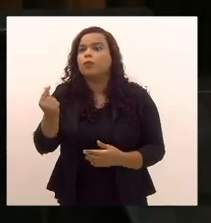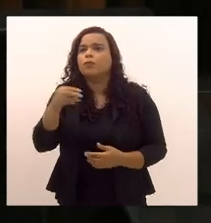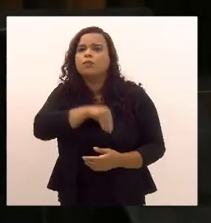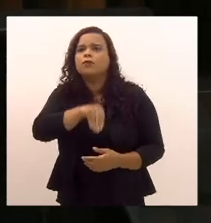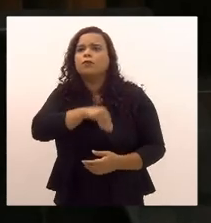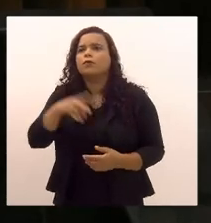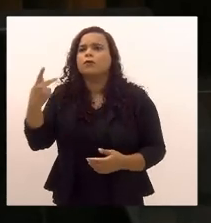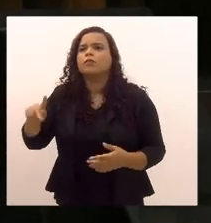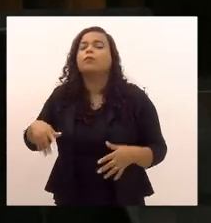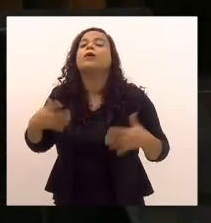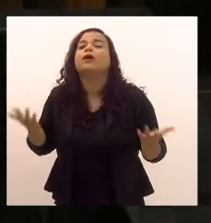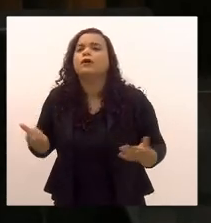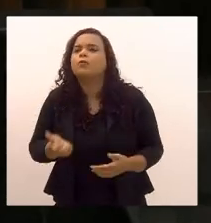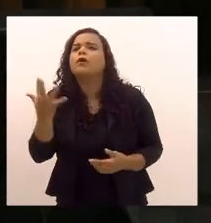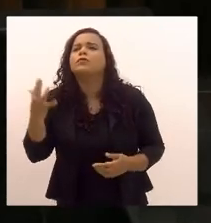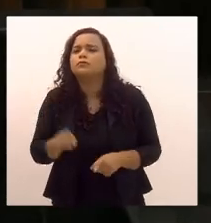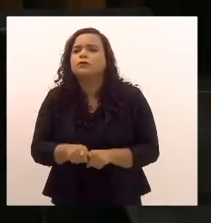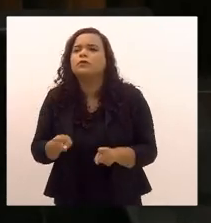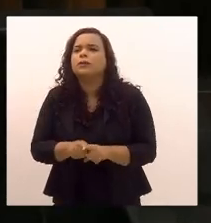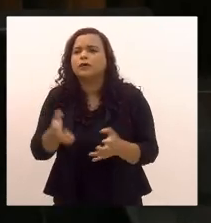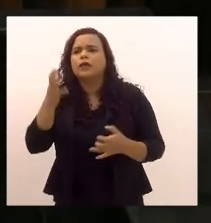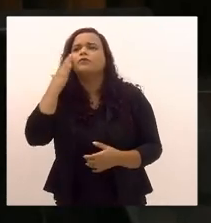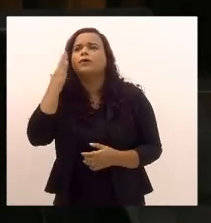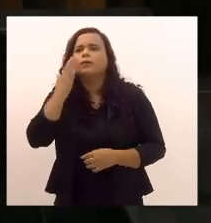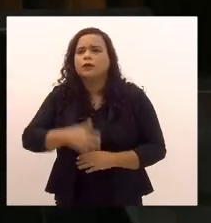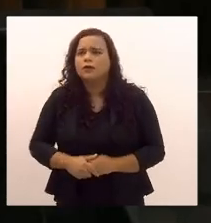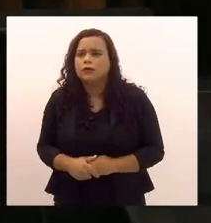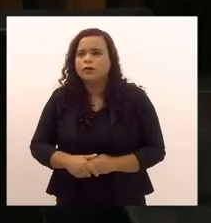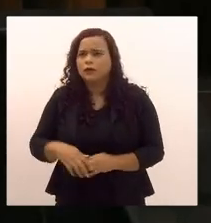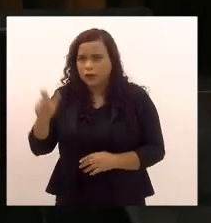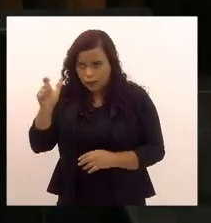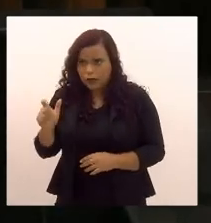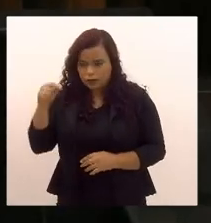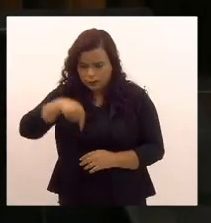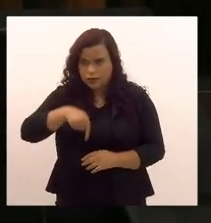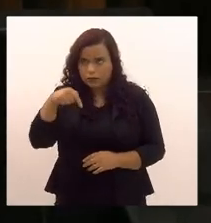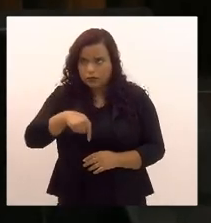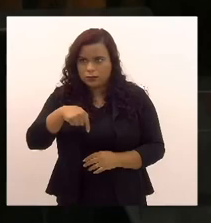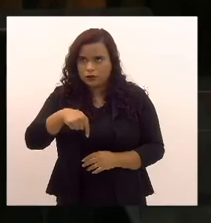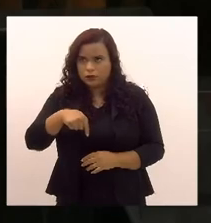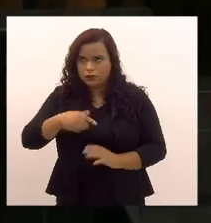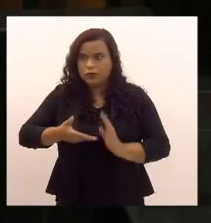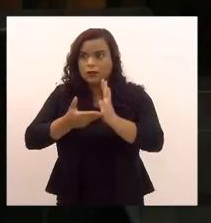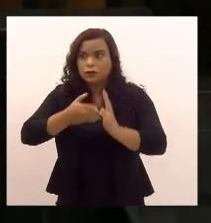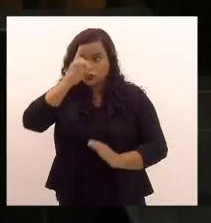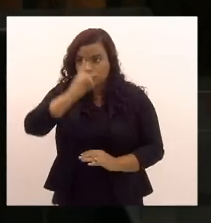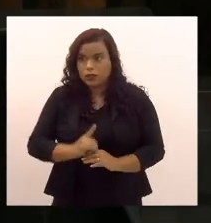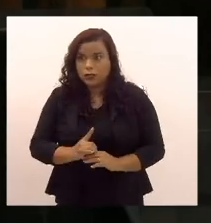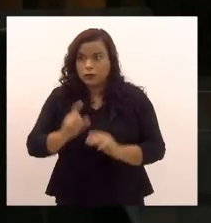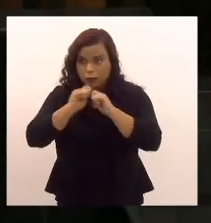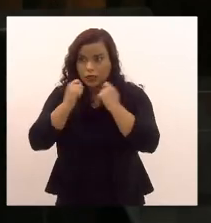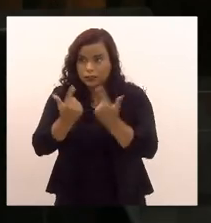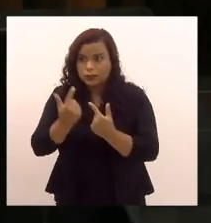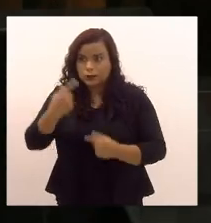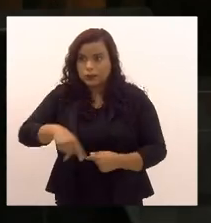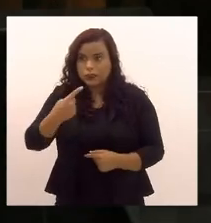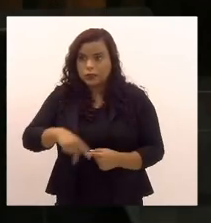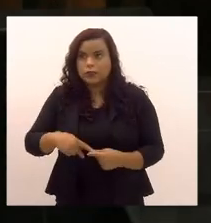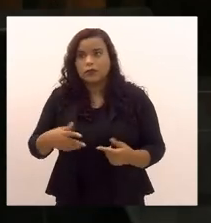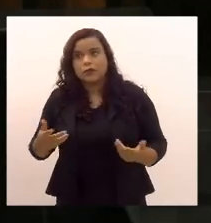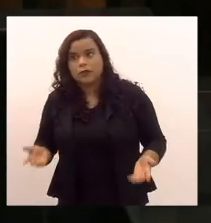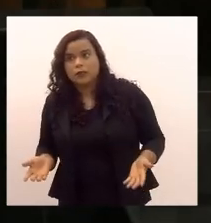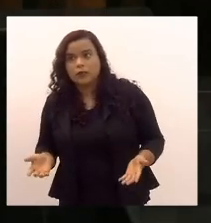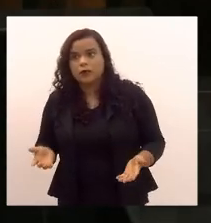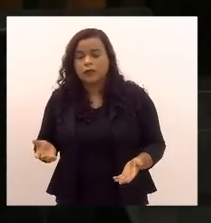ganha e eu quero saber também já que ele está nessa casa como diretor porque ele deve tá ganhando muito